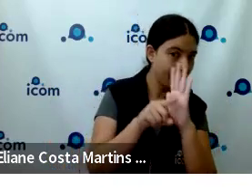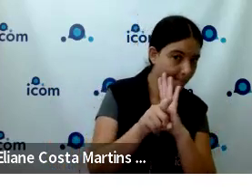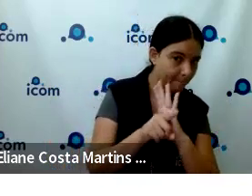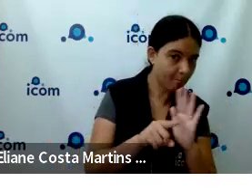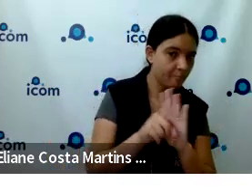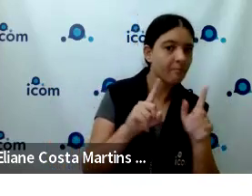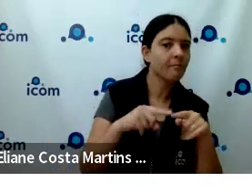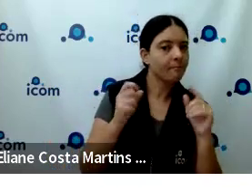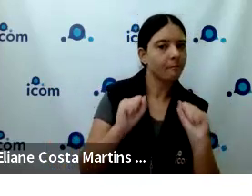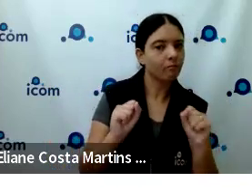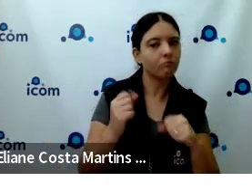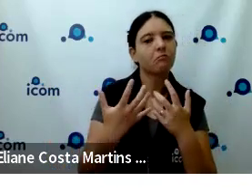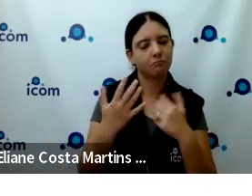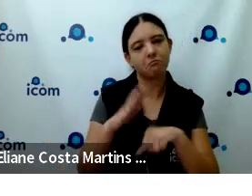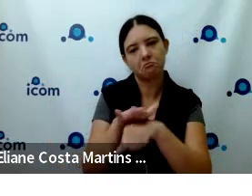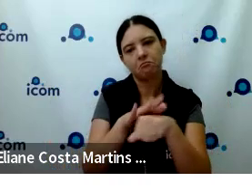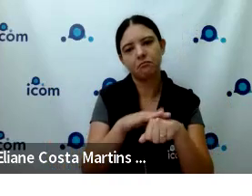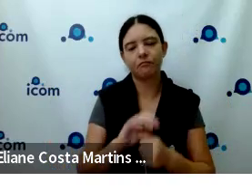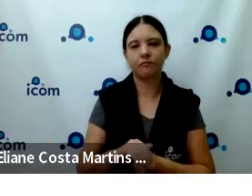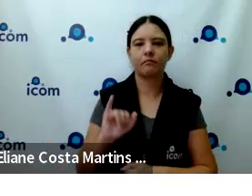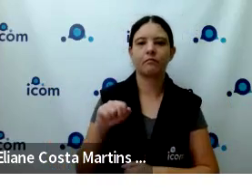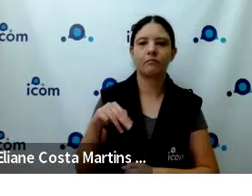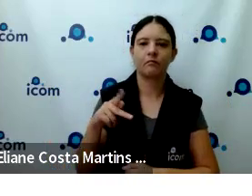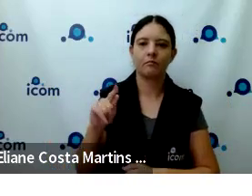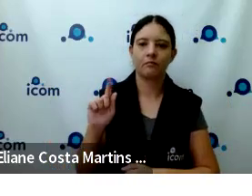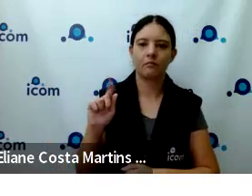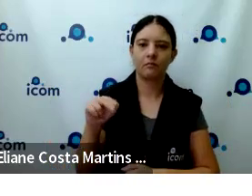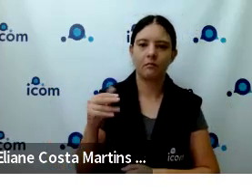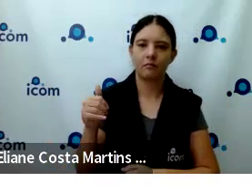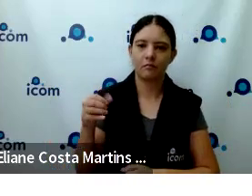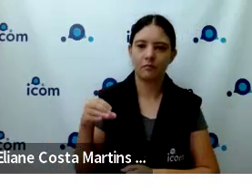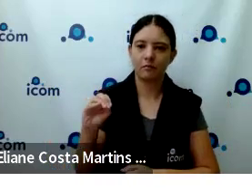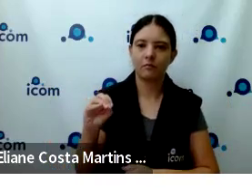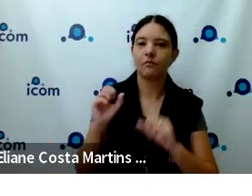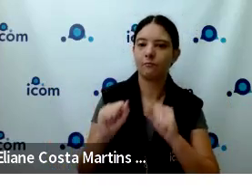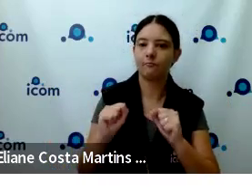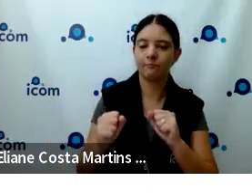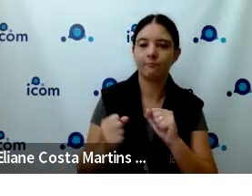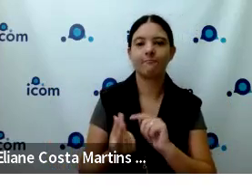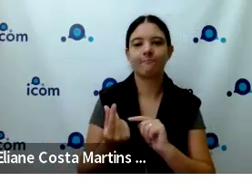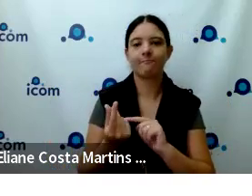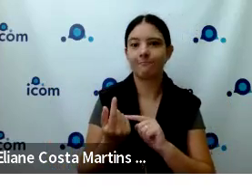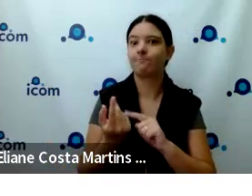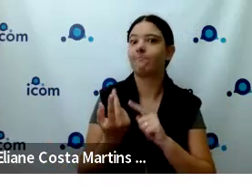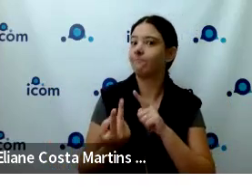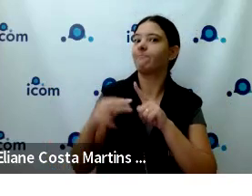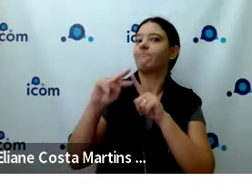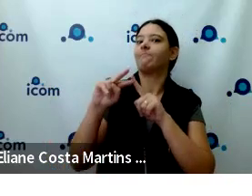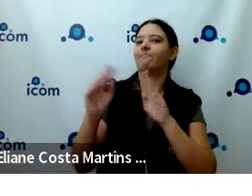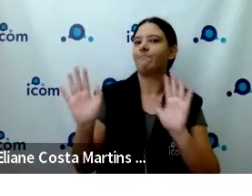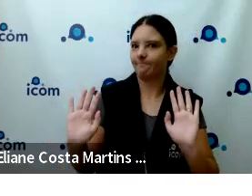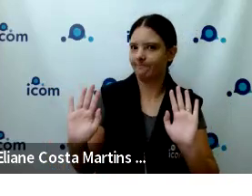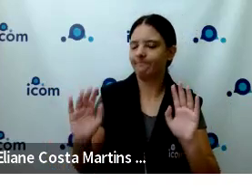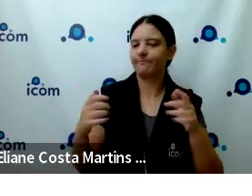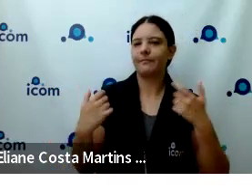ele pode ser executado. E a impugnação pode gerar um agravamento da cobrança. Então, o contribuinte pensa duas vezes antes